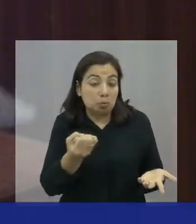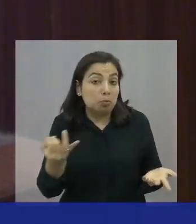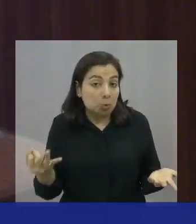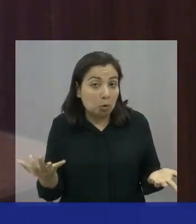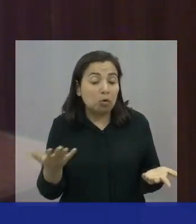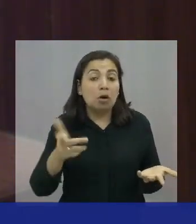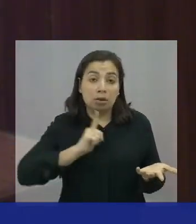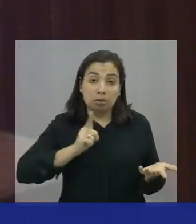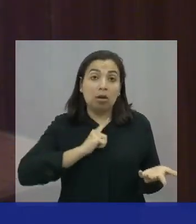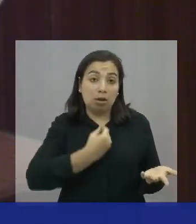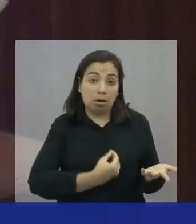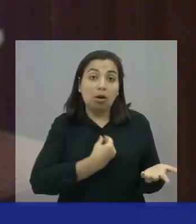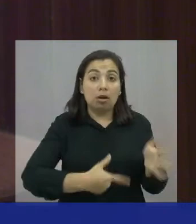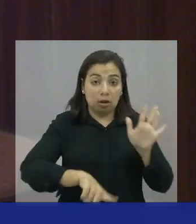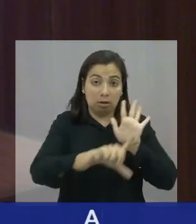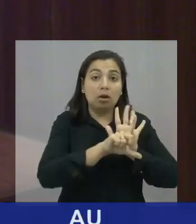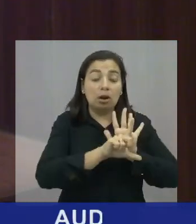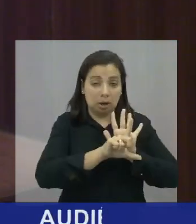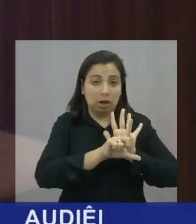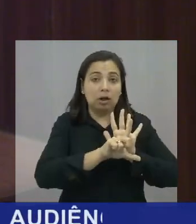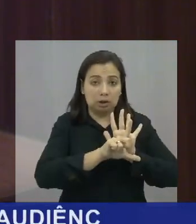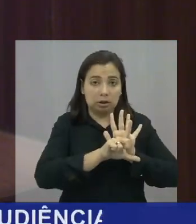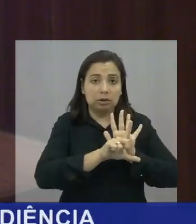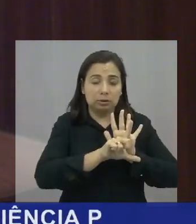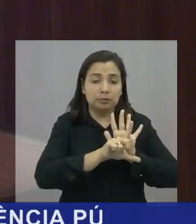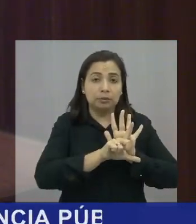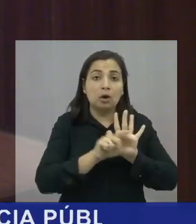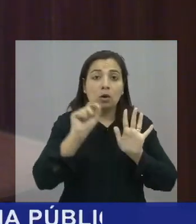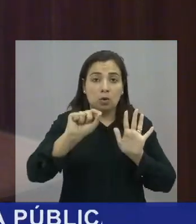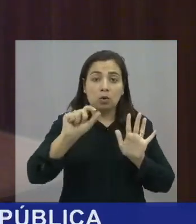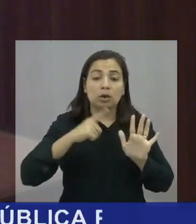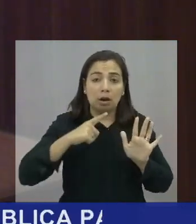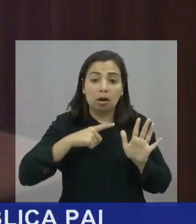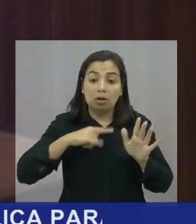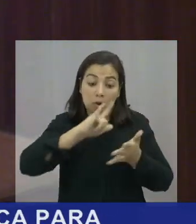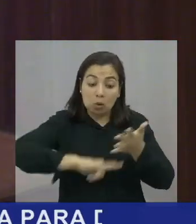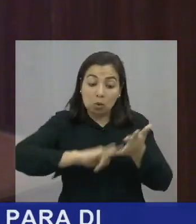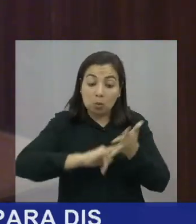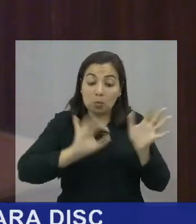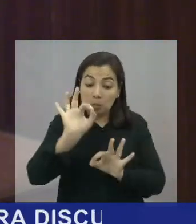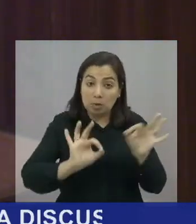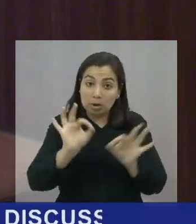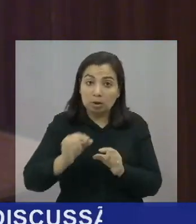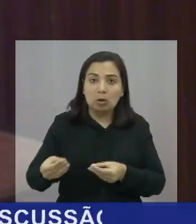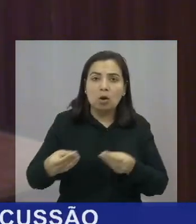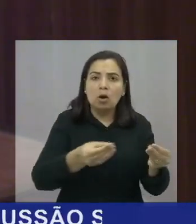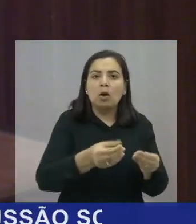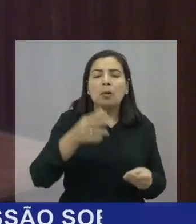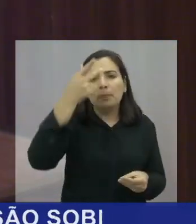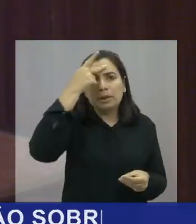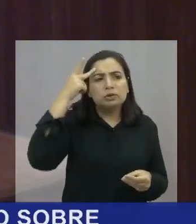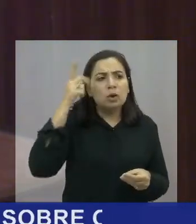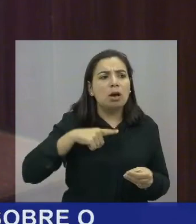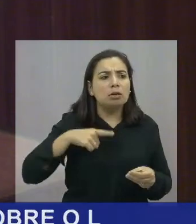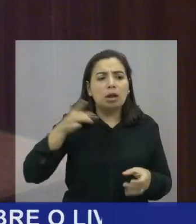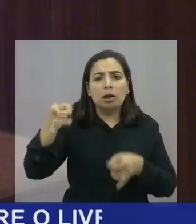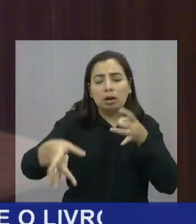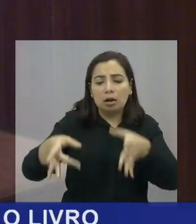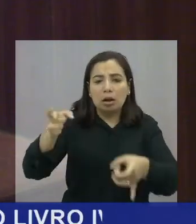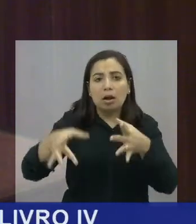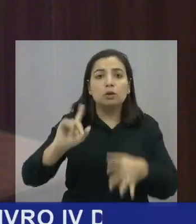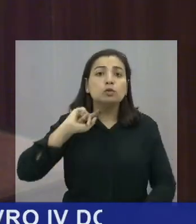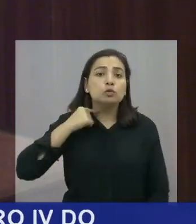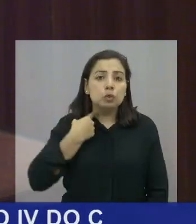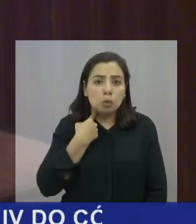existem leis que não permitem notificação, que é o caso dos resíduos sólidos. Eu vou